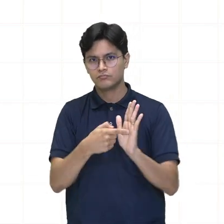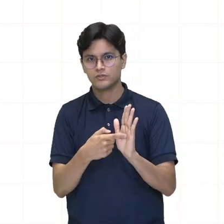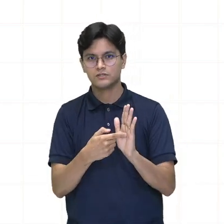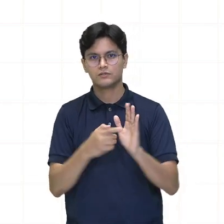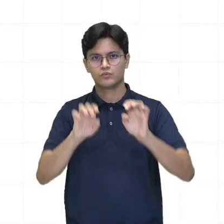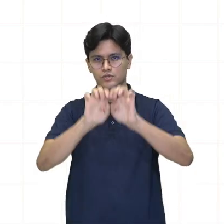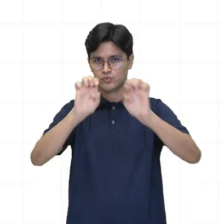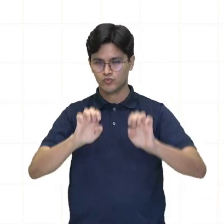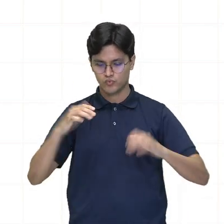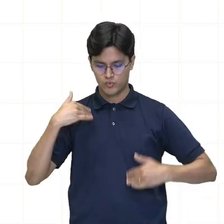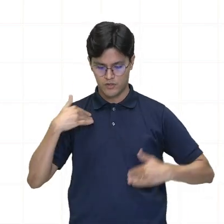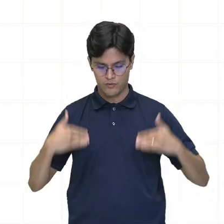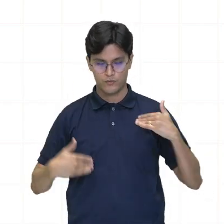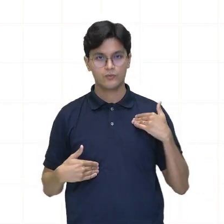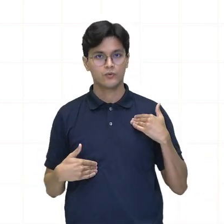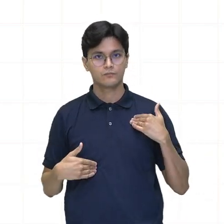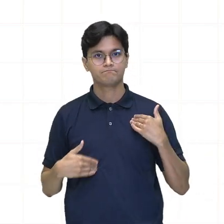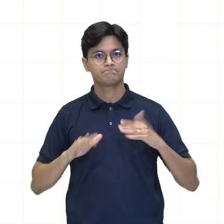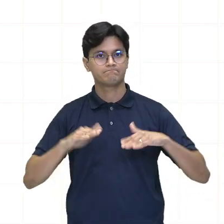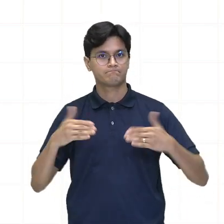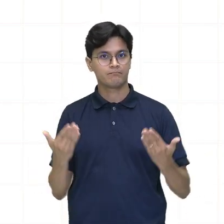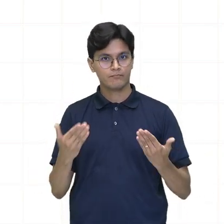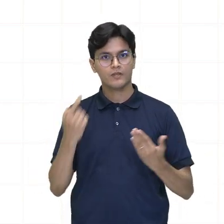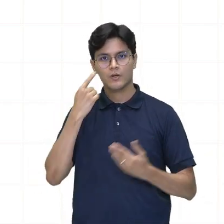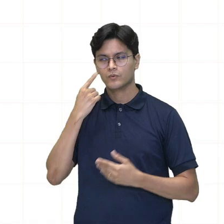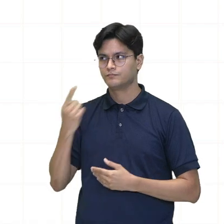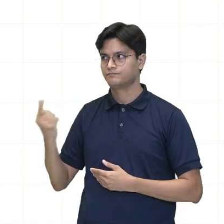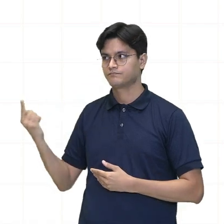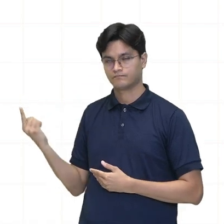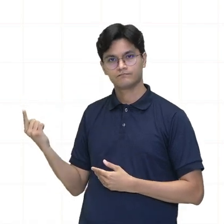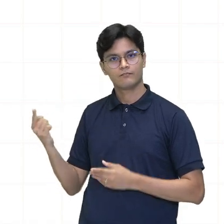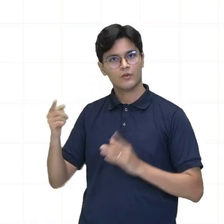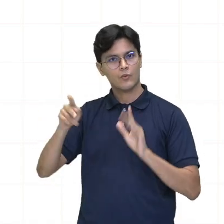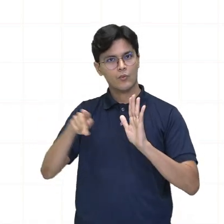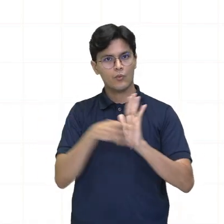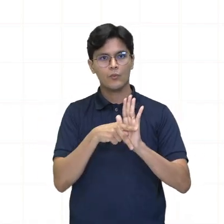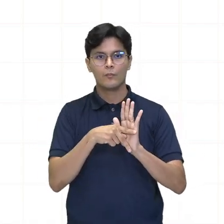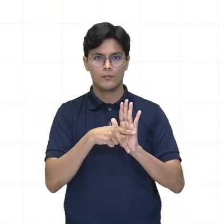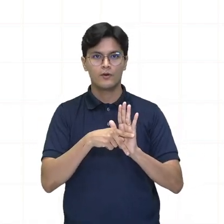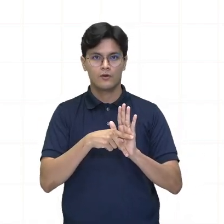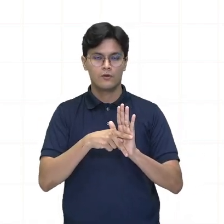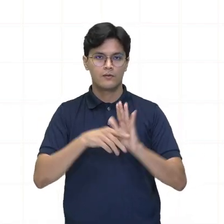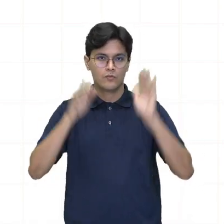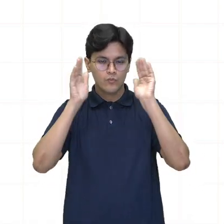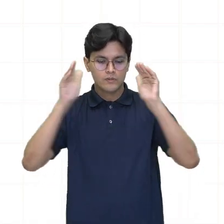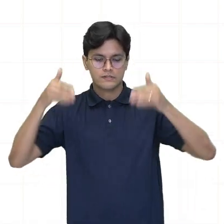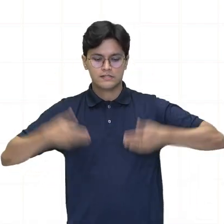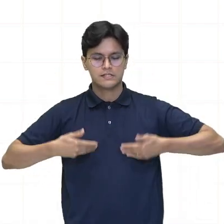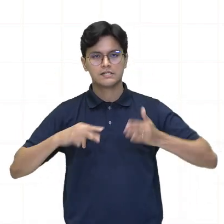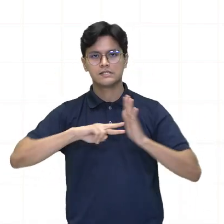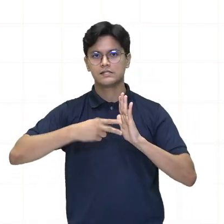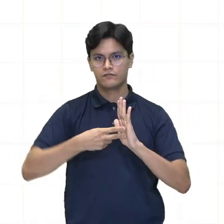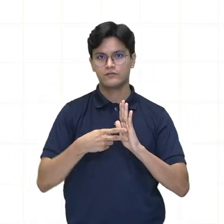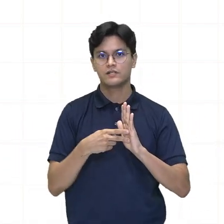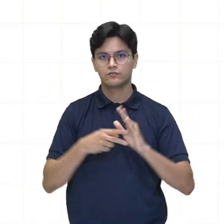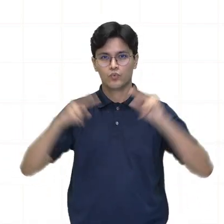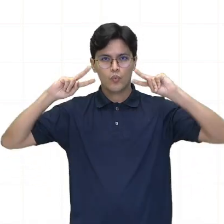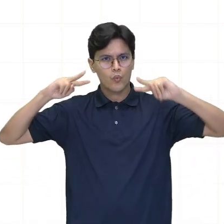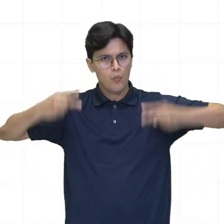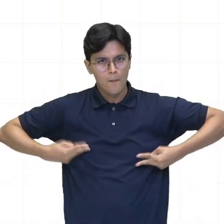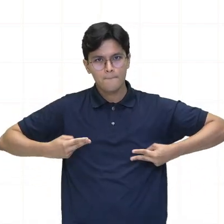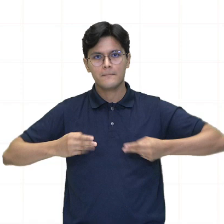uma obra antropocentrista, nós temos que ter em mente, né, que o homem ele vai ser o centro do universo. Então, vai ter